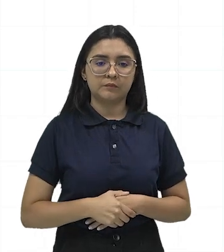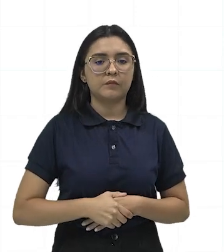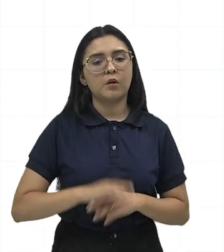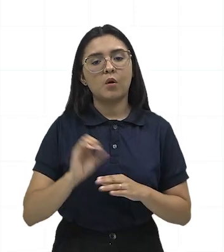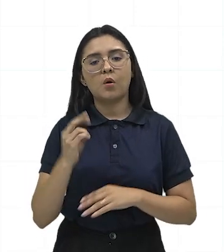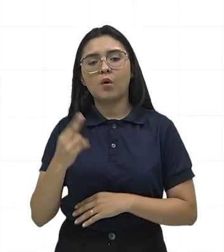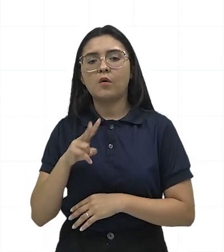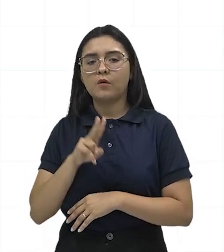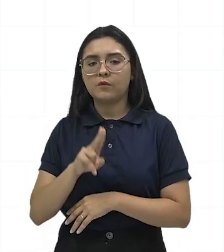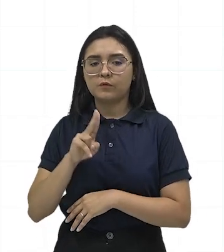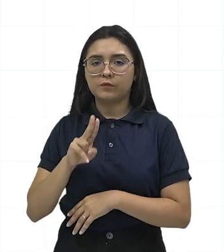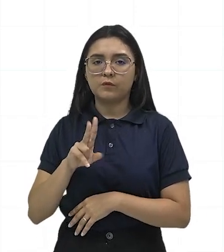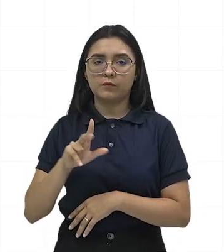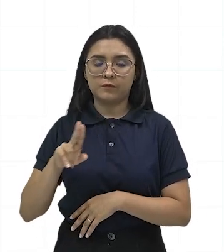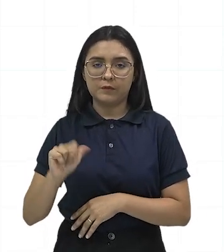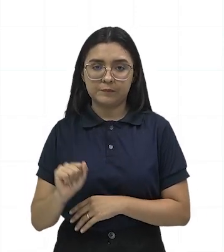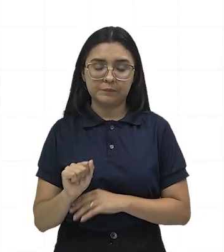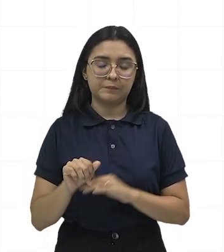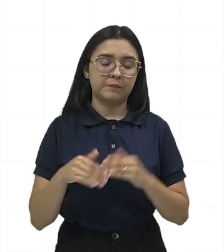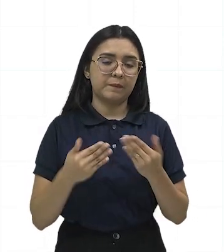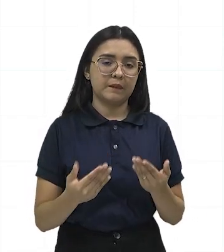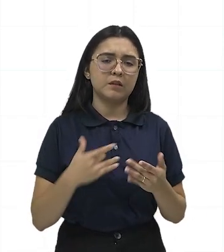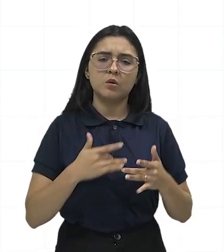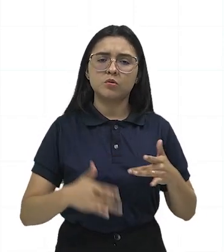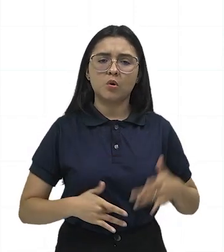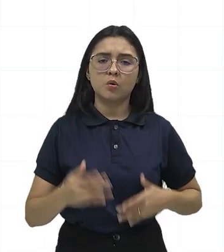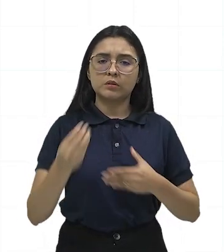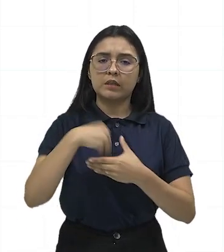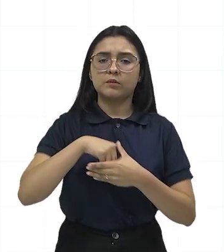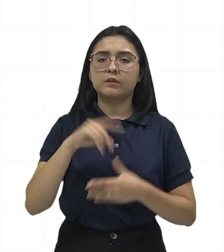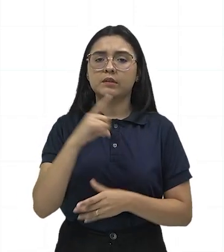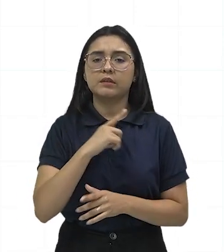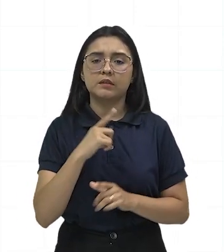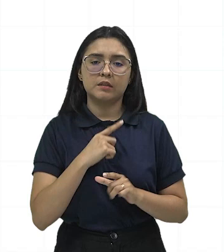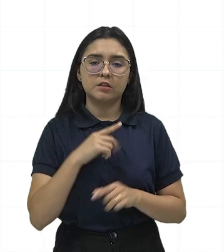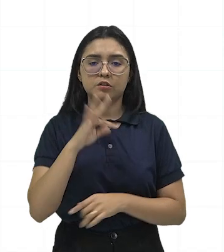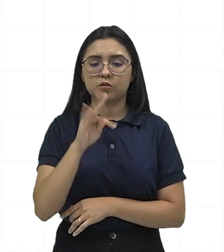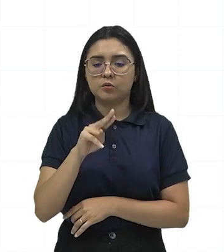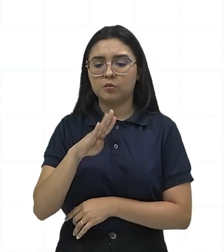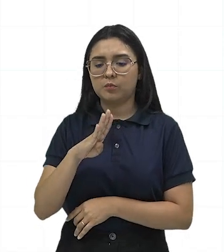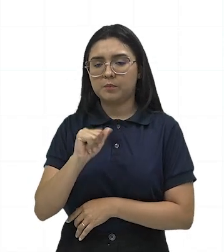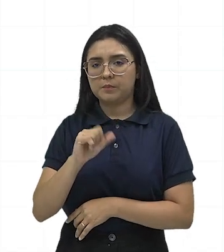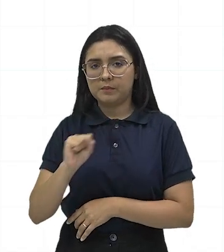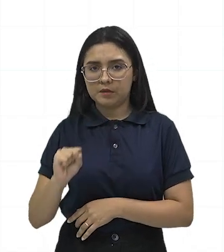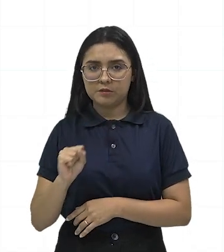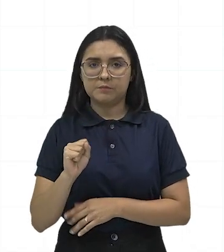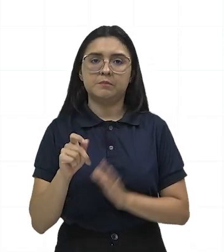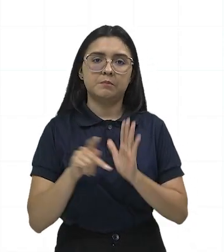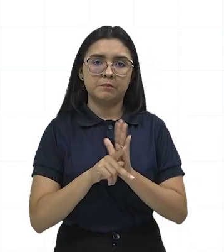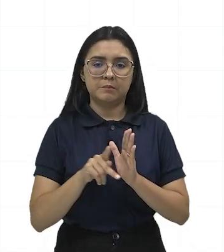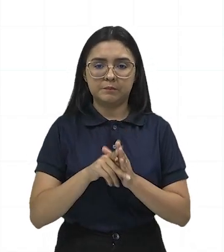vulva. Falando desses órgãos internos, gente, nós temos aí as tubas uterinas,